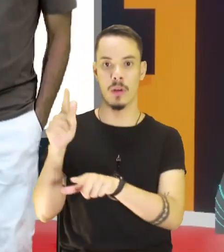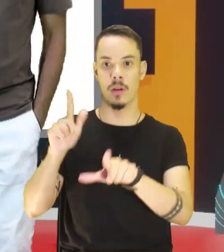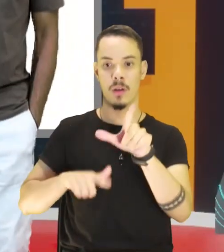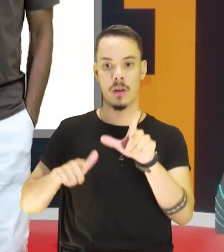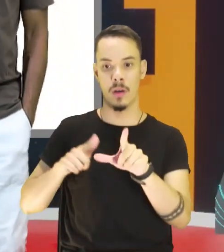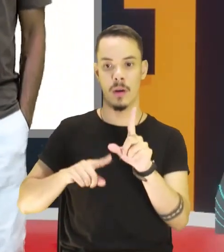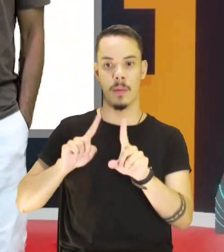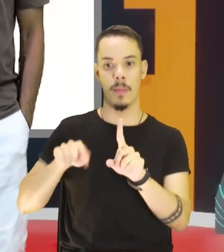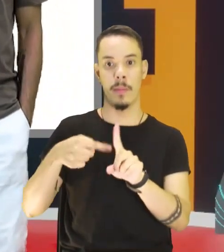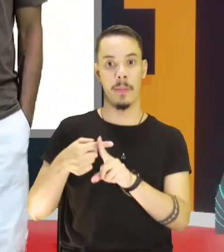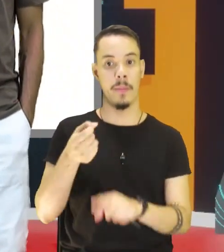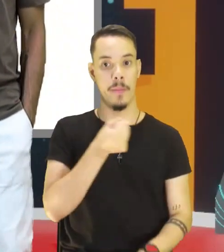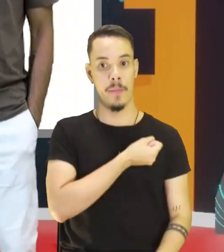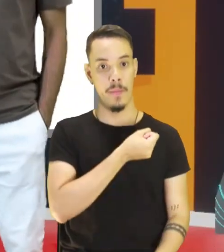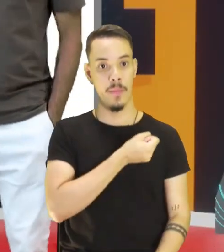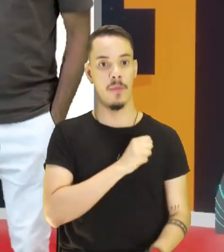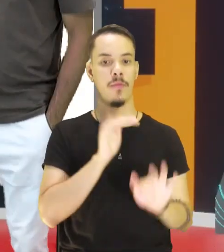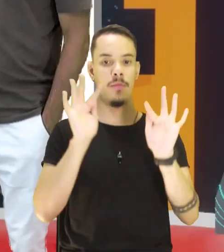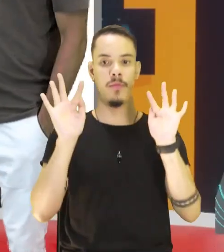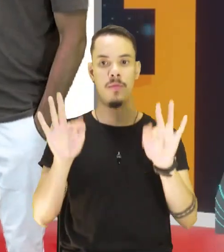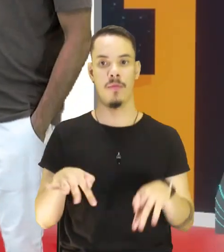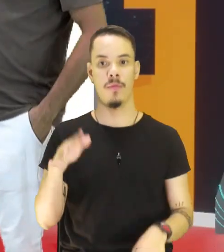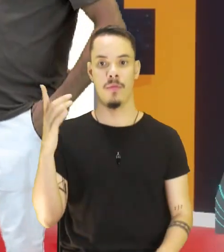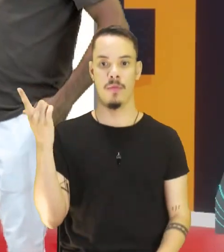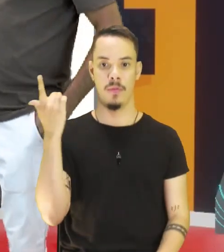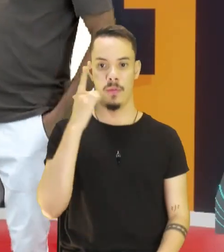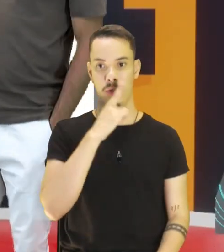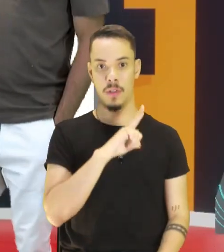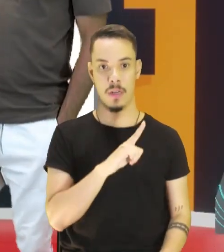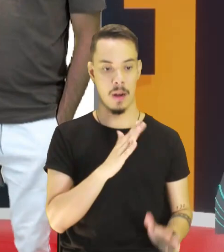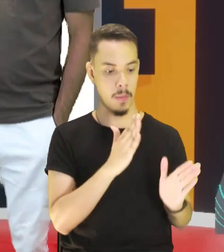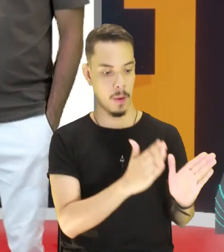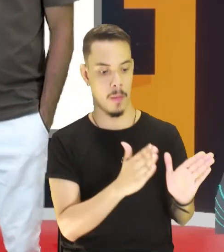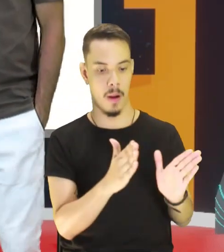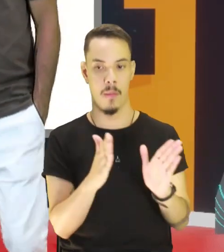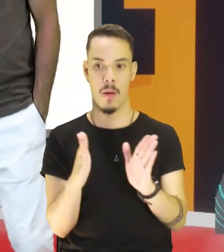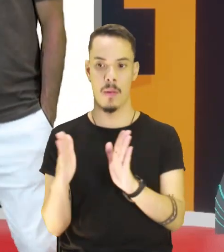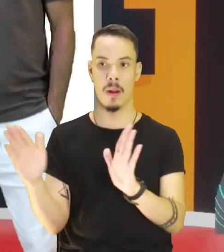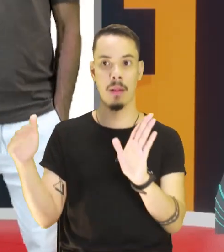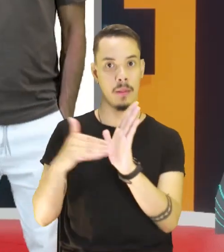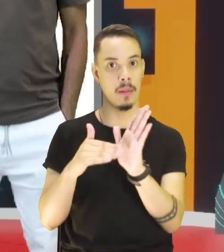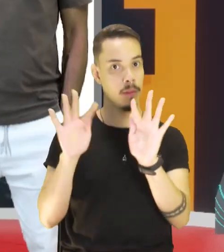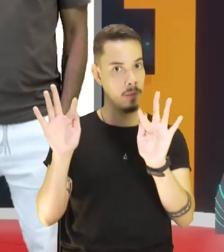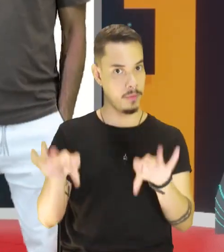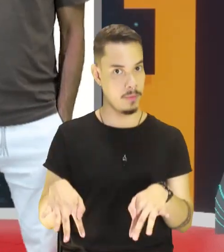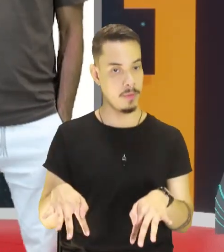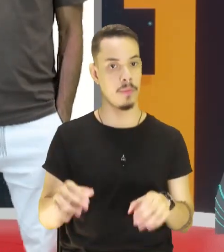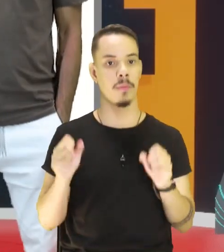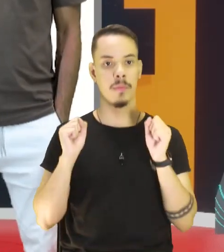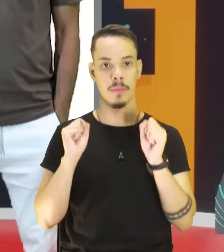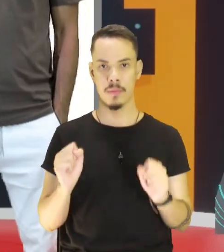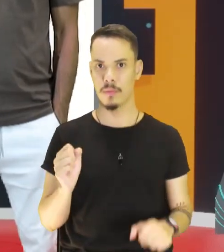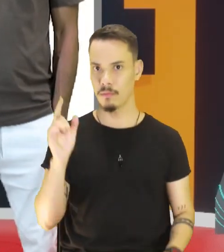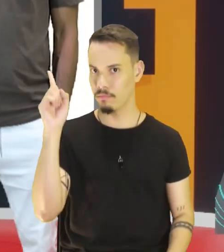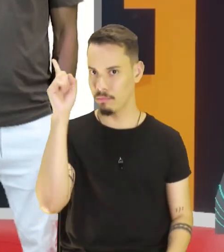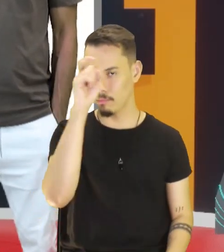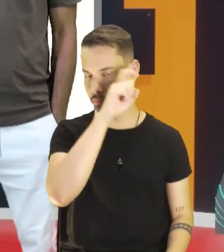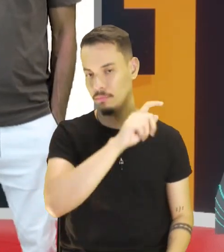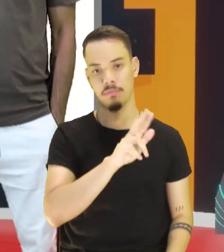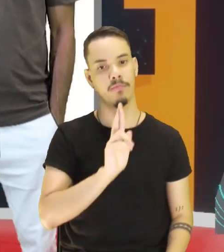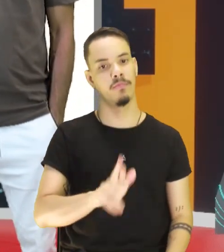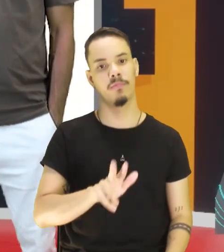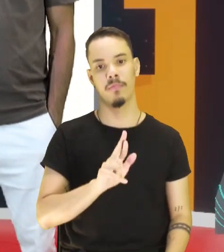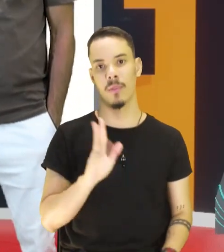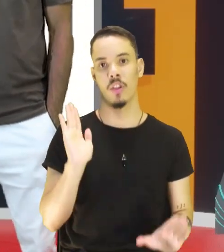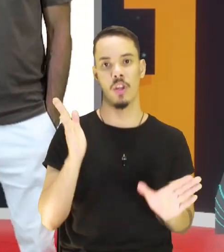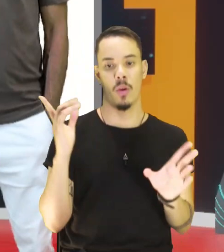número dado, às vezes ao final ainda quer uma operaçãozinha. Tem que fazer um processo todo Isso aí pode acontecer, mas nada difícil, você já encontrou os valores